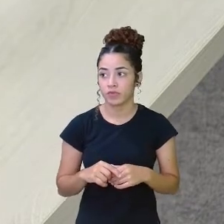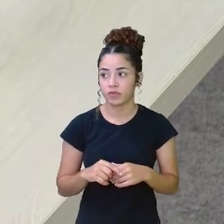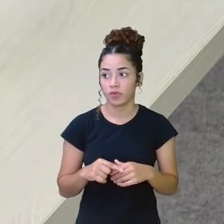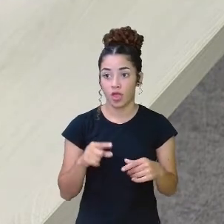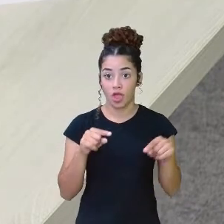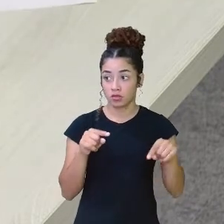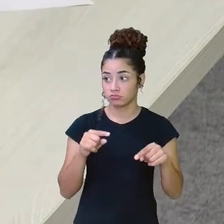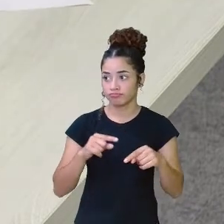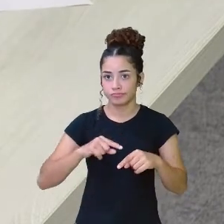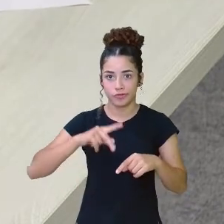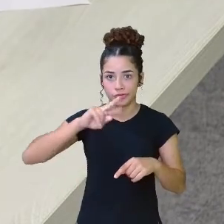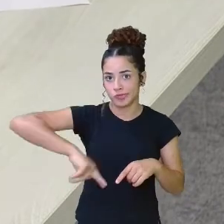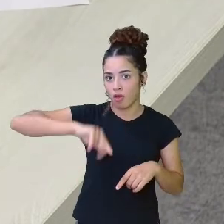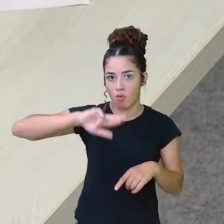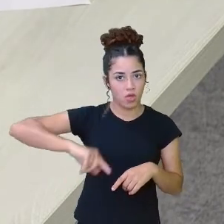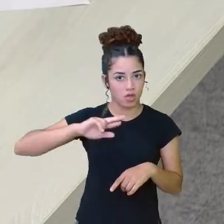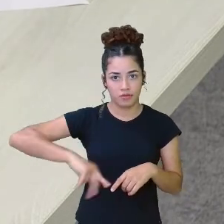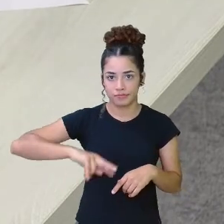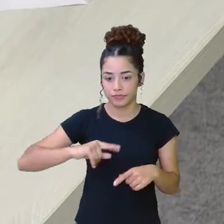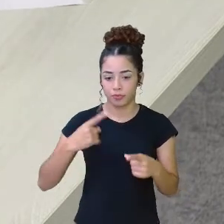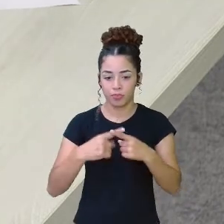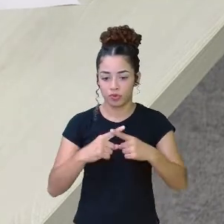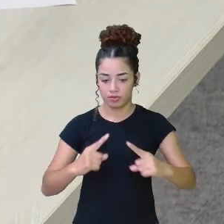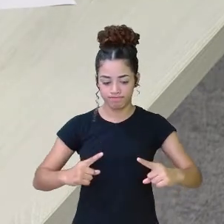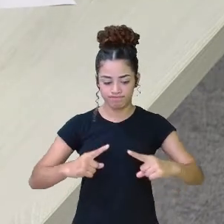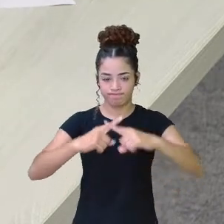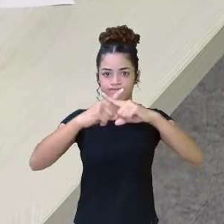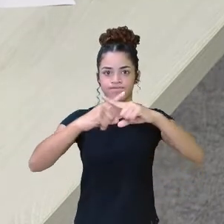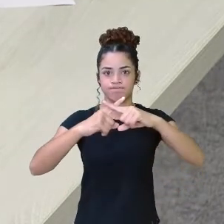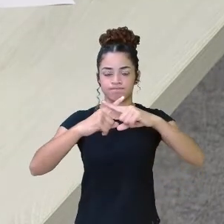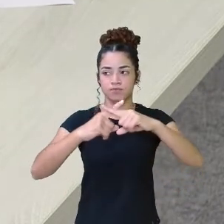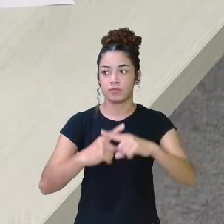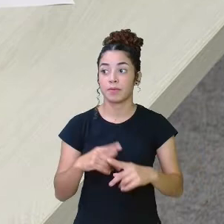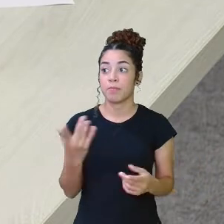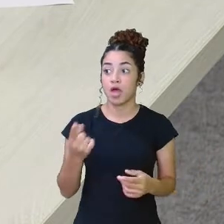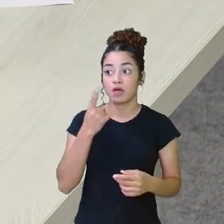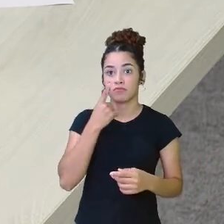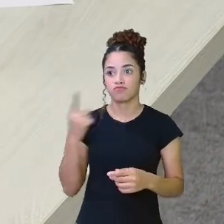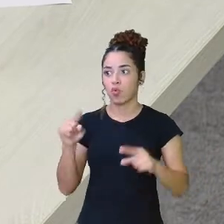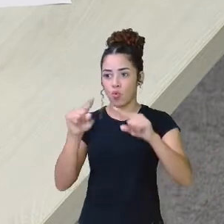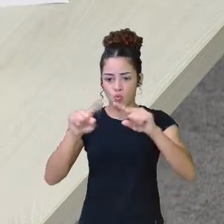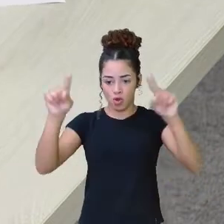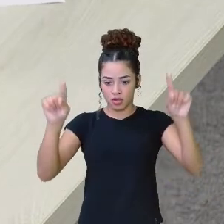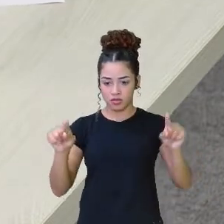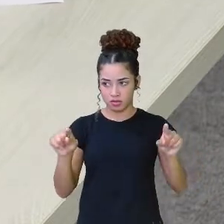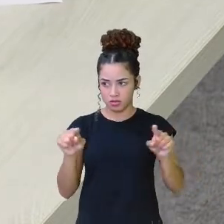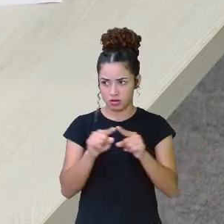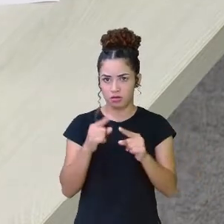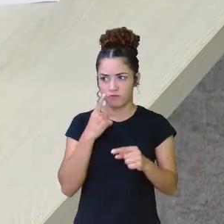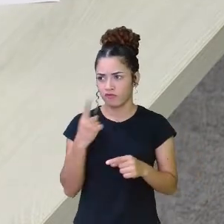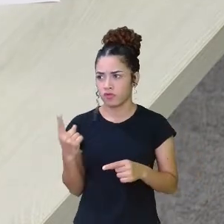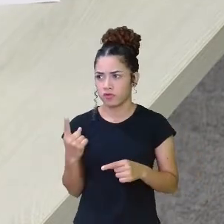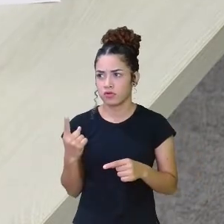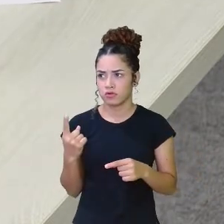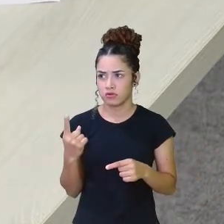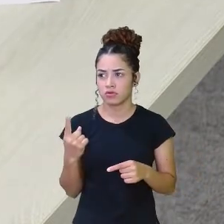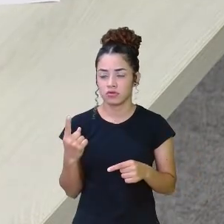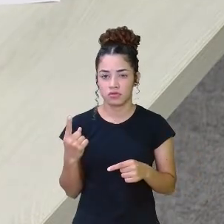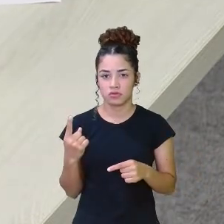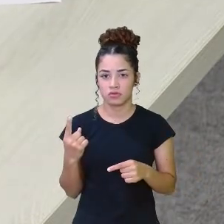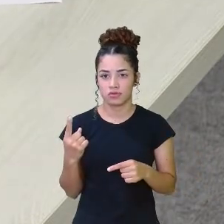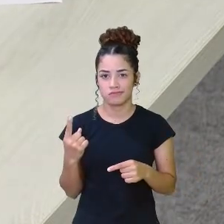polígono, por quê? Porque as linhas se cruzam. Já essa não, ó. Vou até balançar aqui para vocês